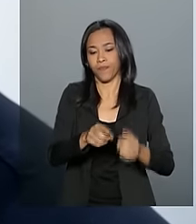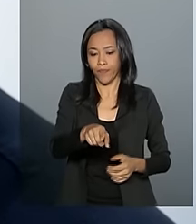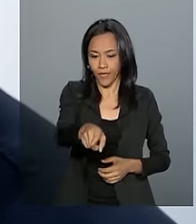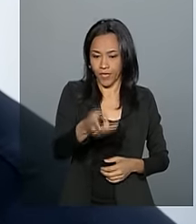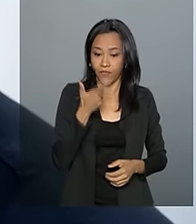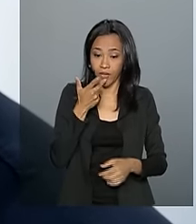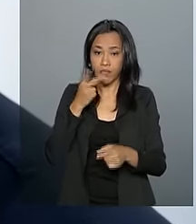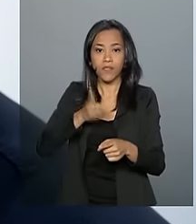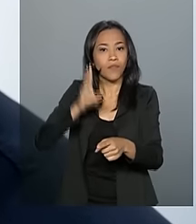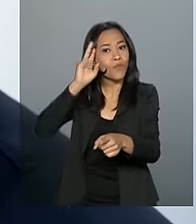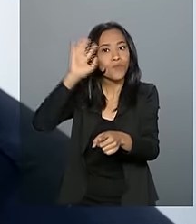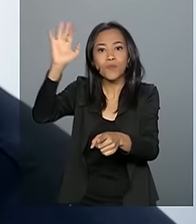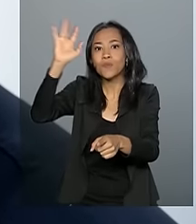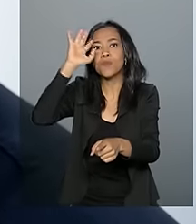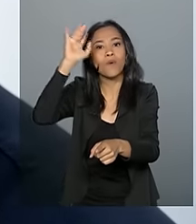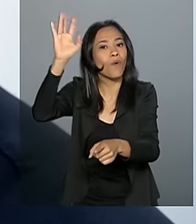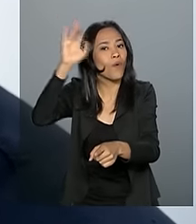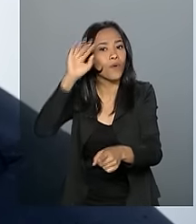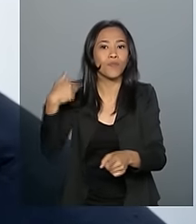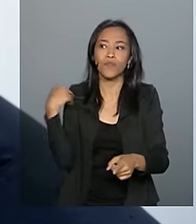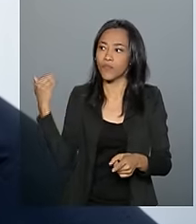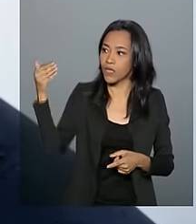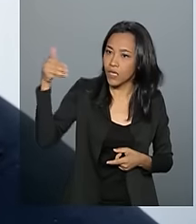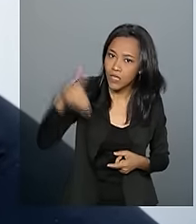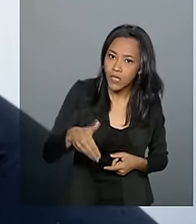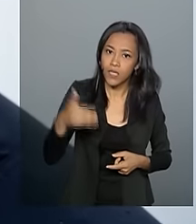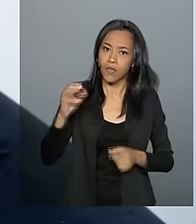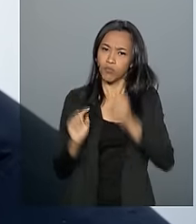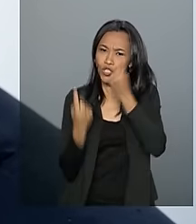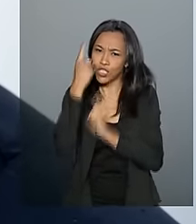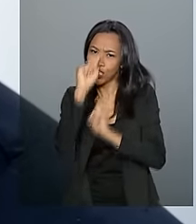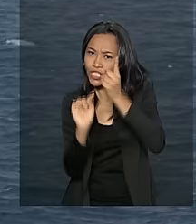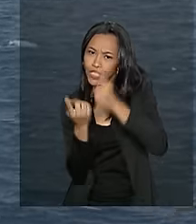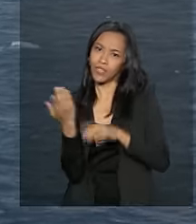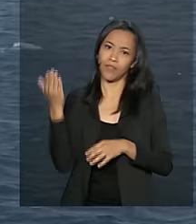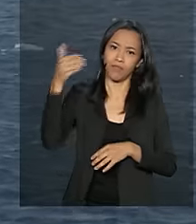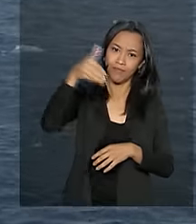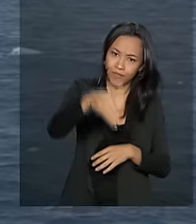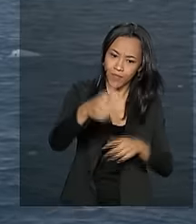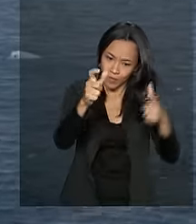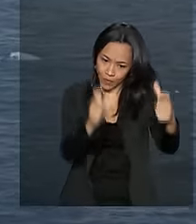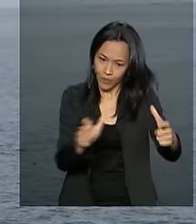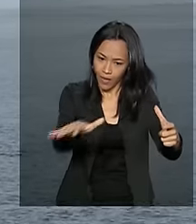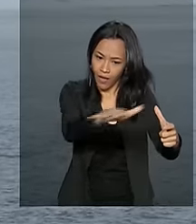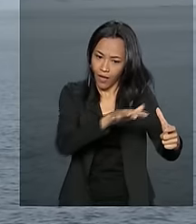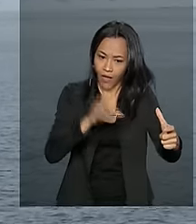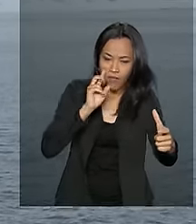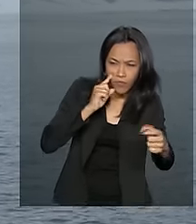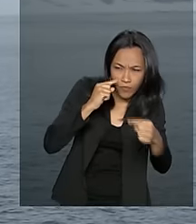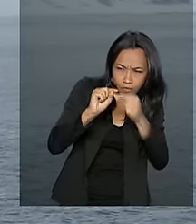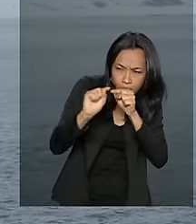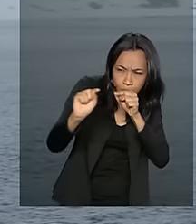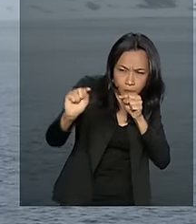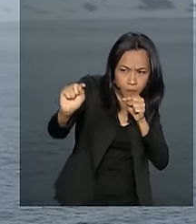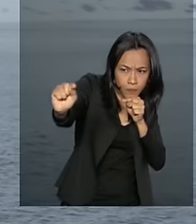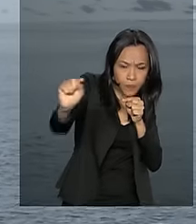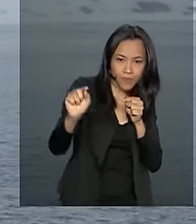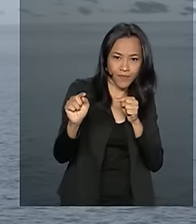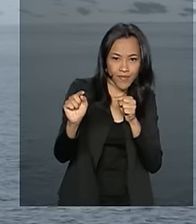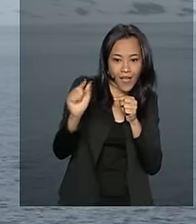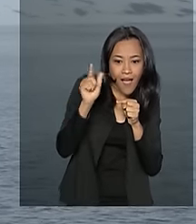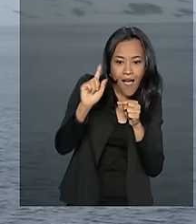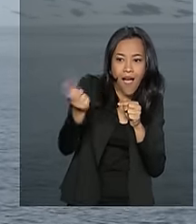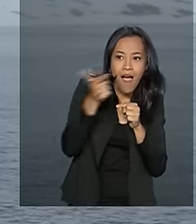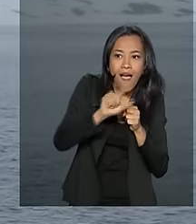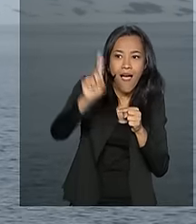sonho estar aqui, fazer uma viagem aqui pro Chile, pra Antártica, né? Terra à vista, Ilha Rei Jorge. É onde